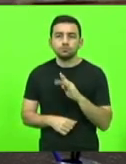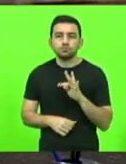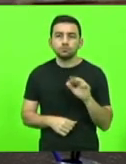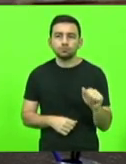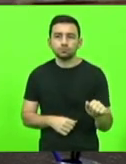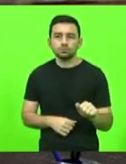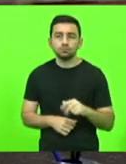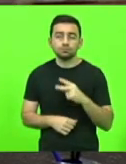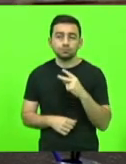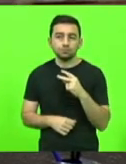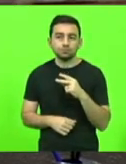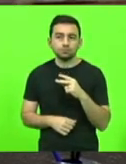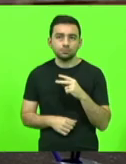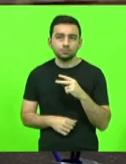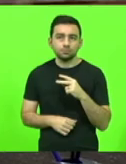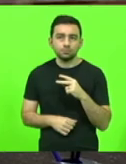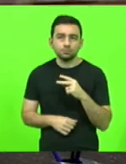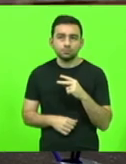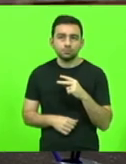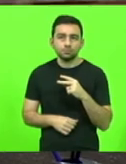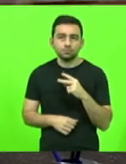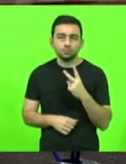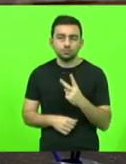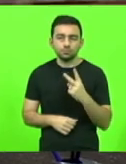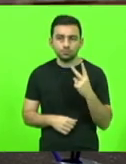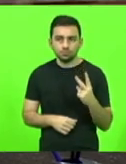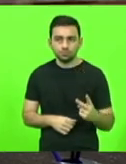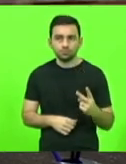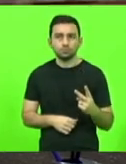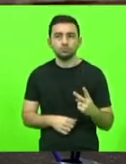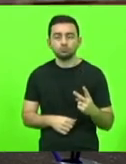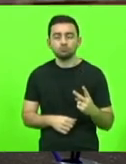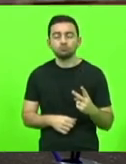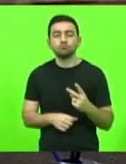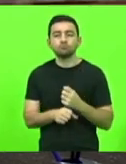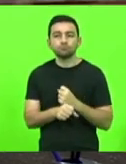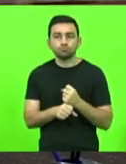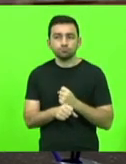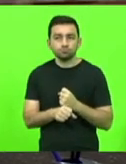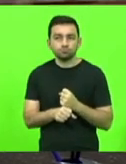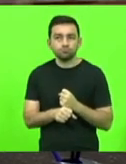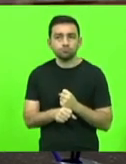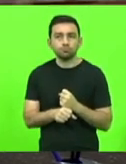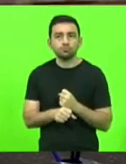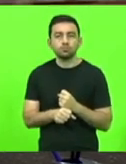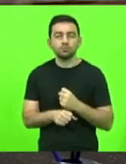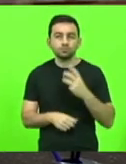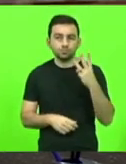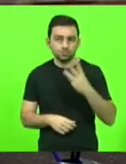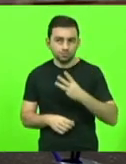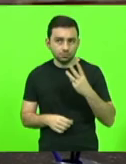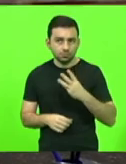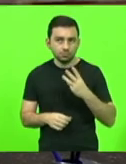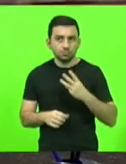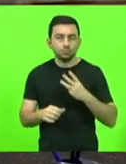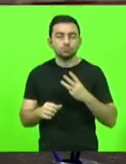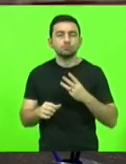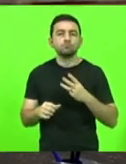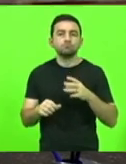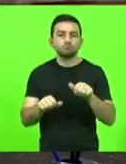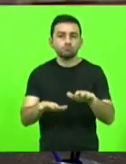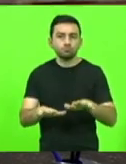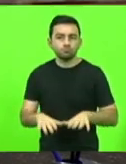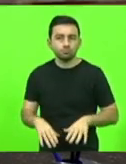22ª sessão extraordinária da 3ª sessão legislativa da